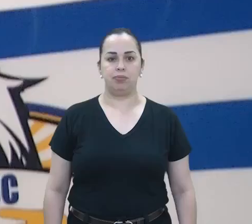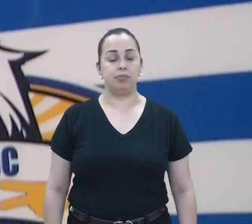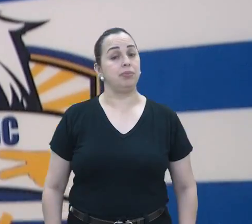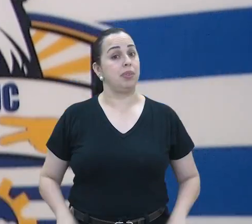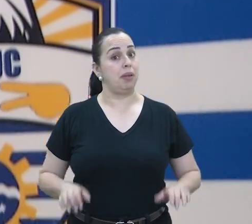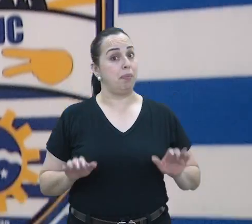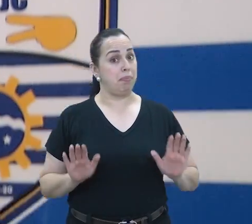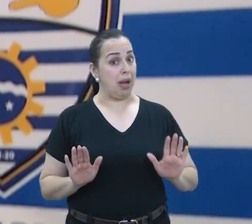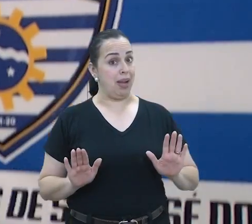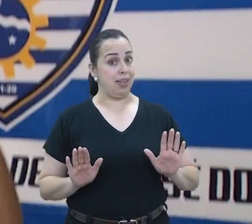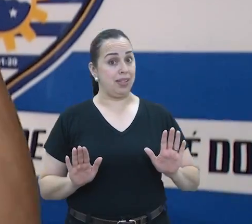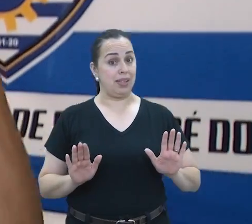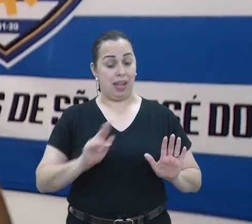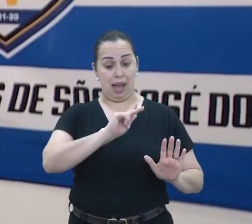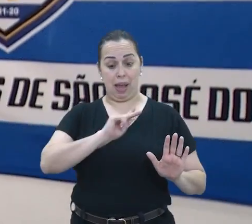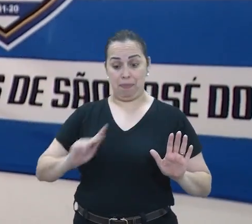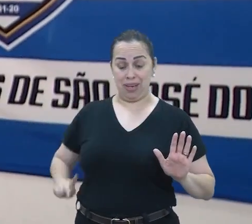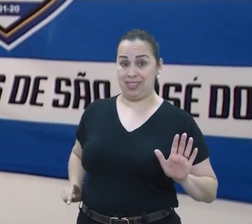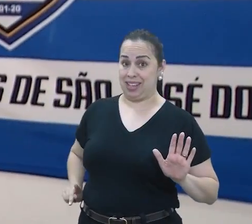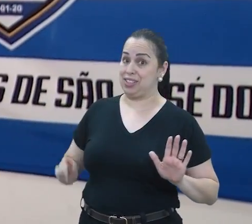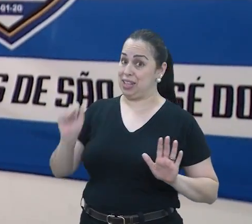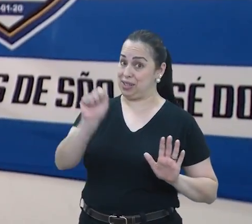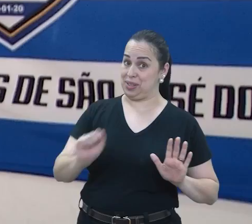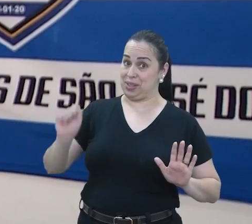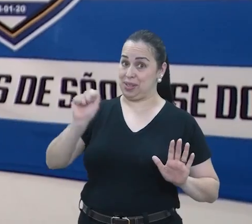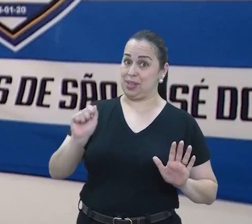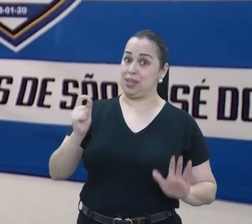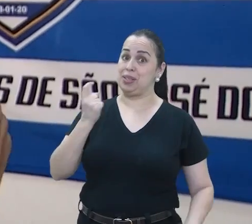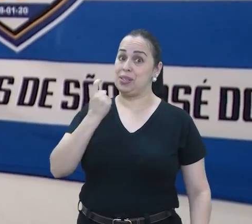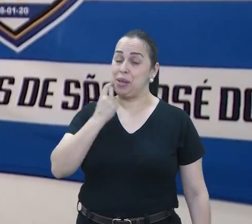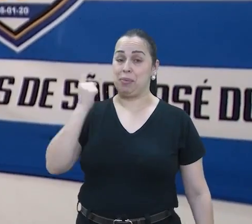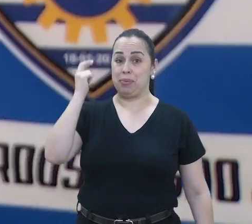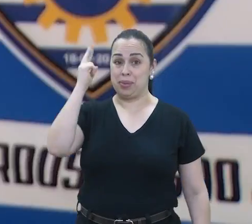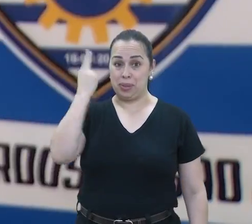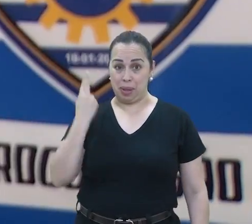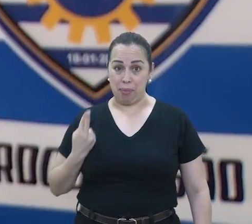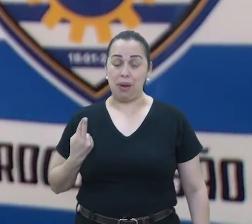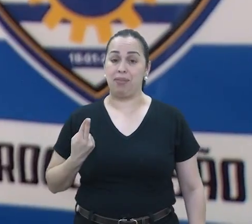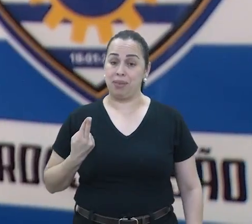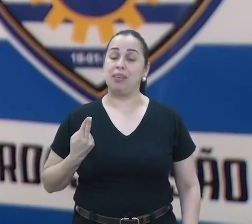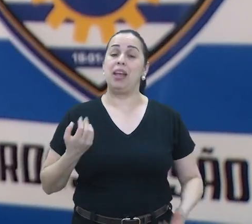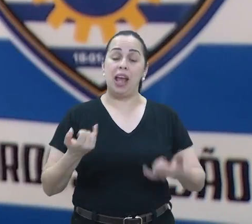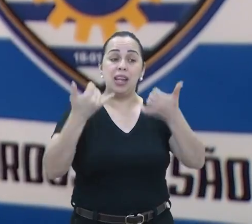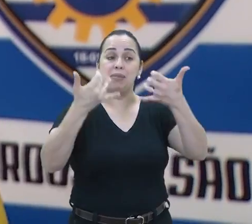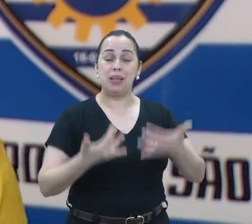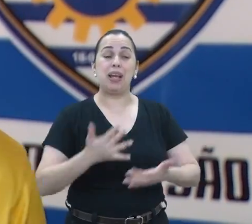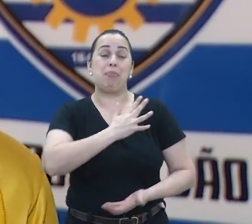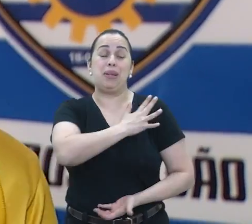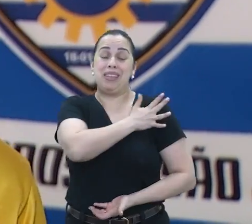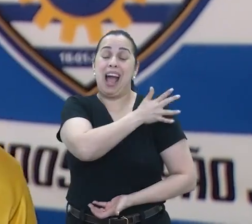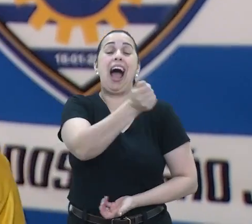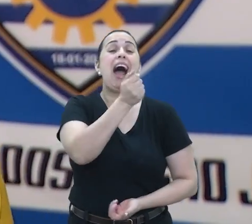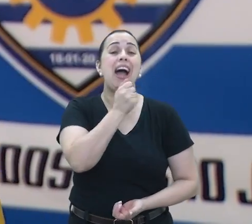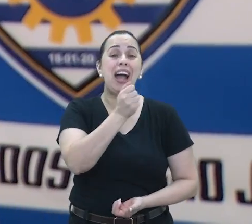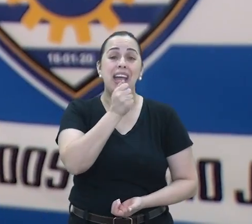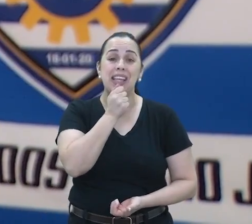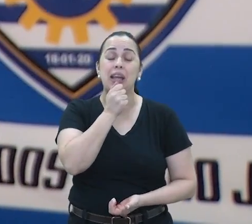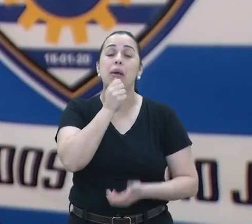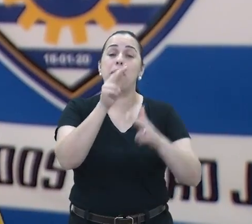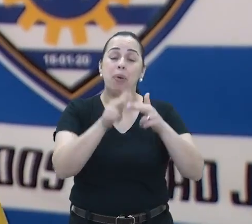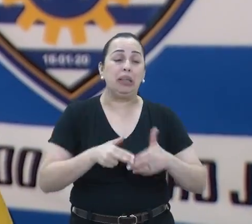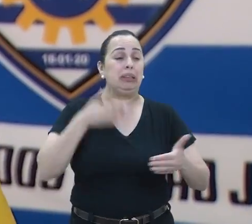capazes. Mas, segundo a presidente da associação, o desafio ainda é grande. Em muitos casos, a falta de conscientização